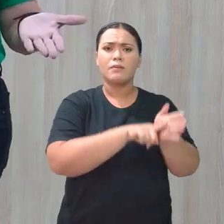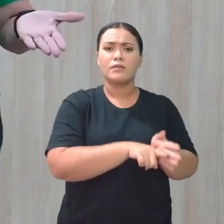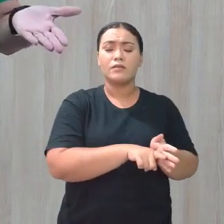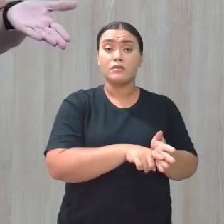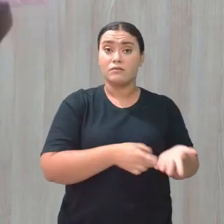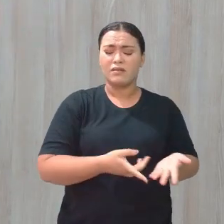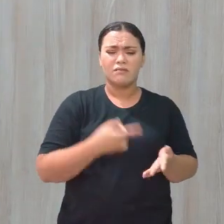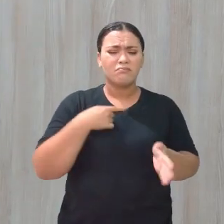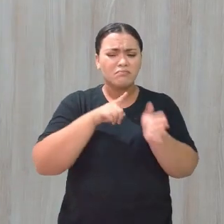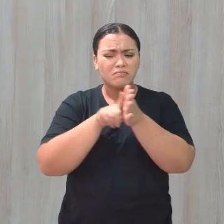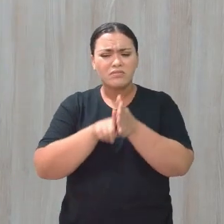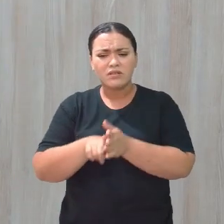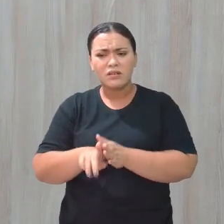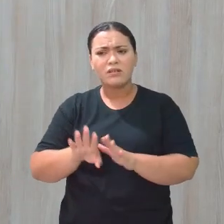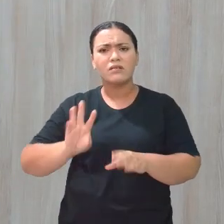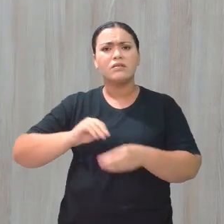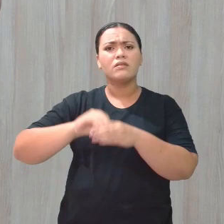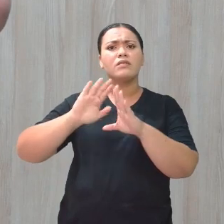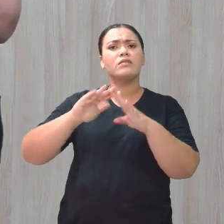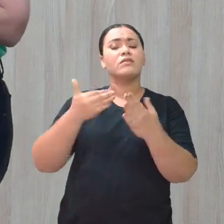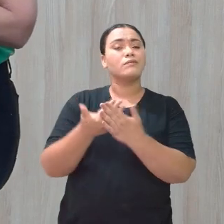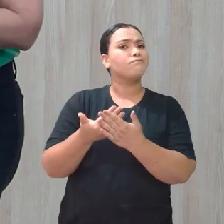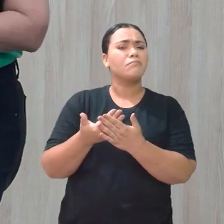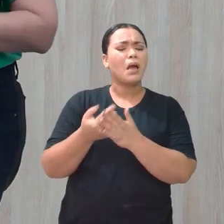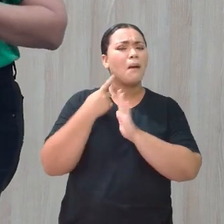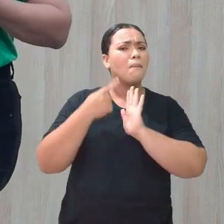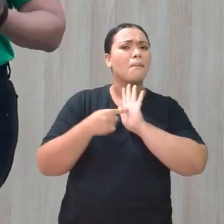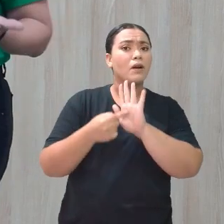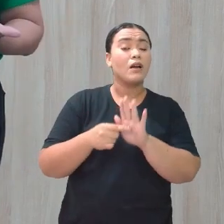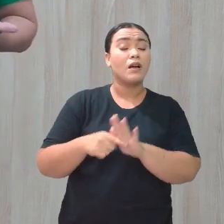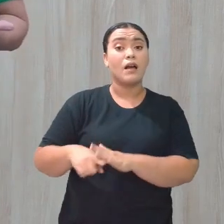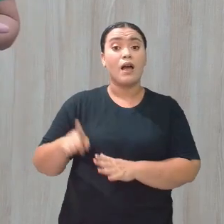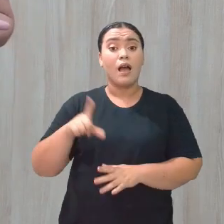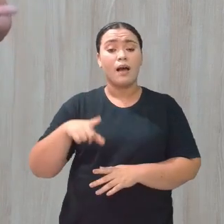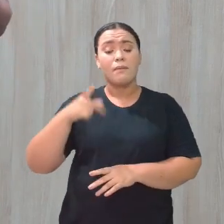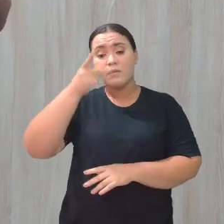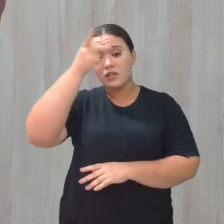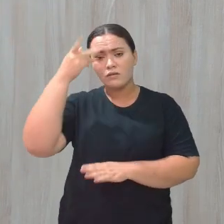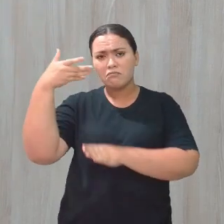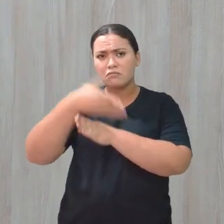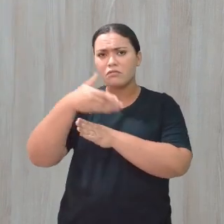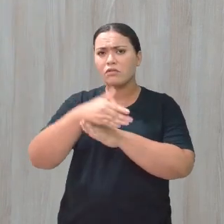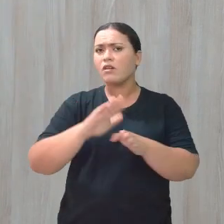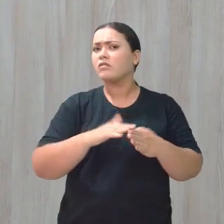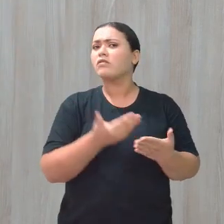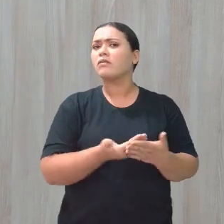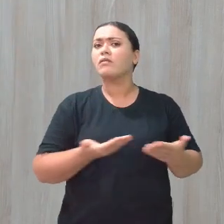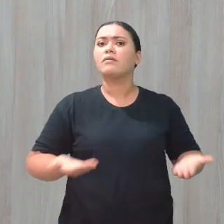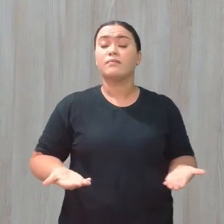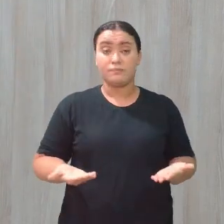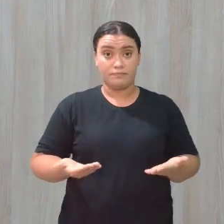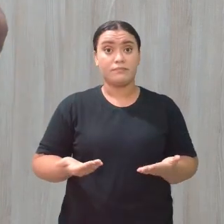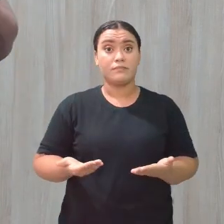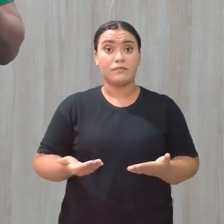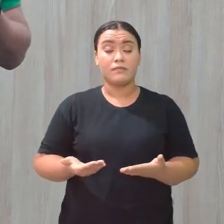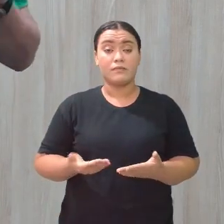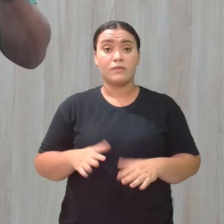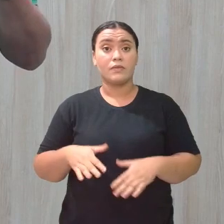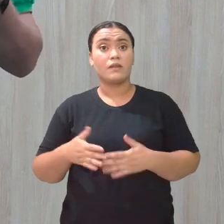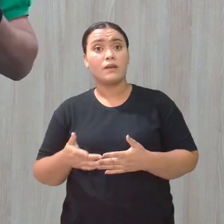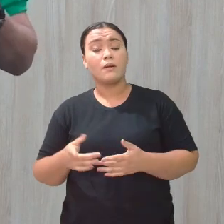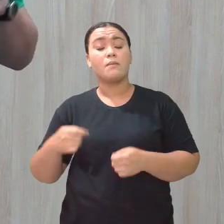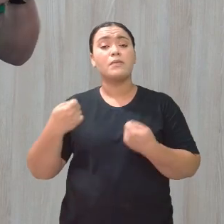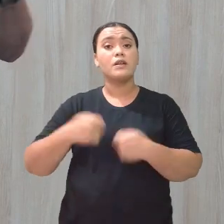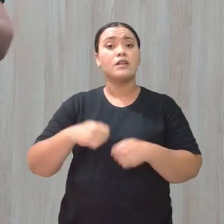não demonstravam que essas pessoas estavam na escola. Por isso, teve que ser